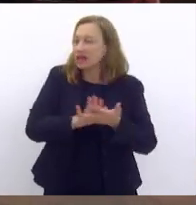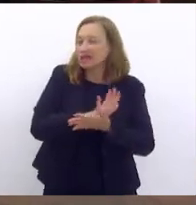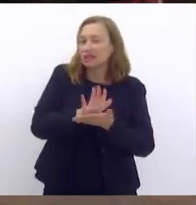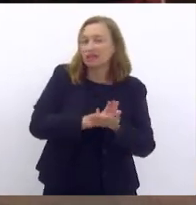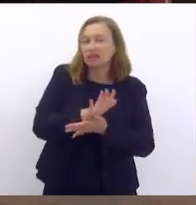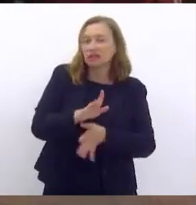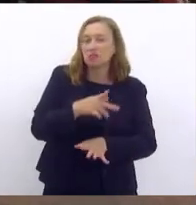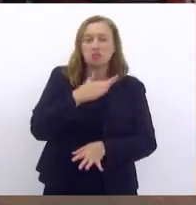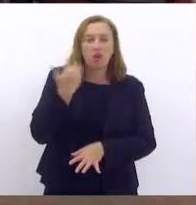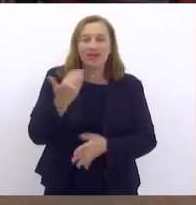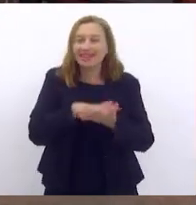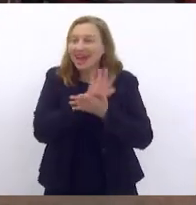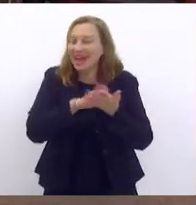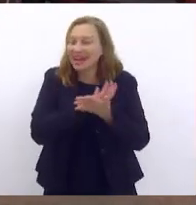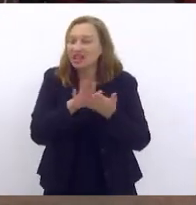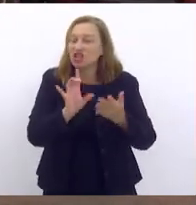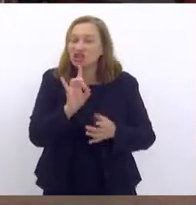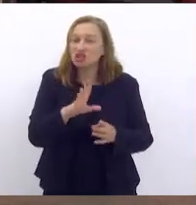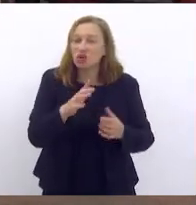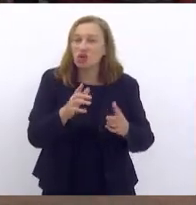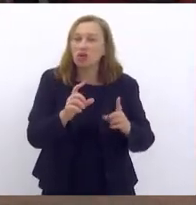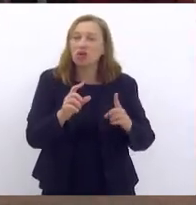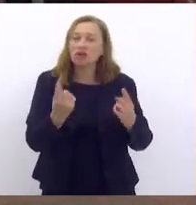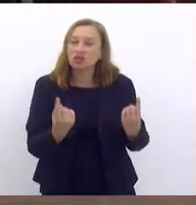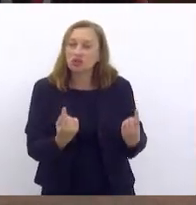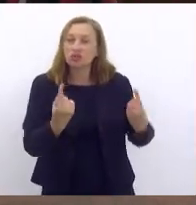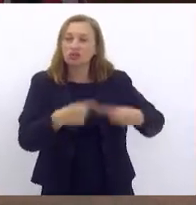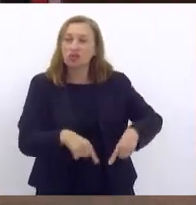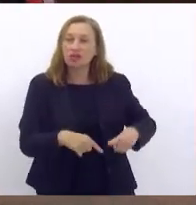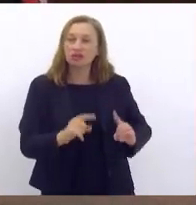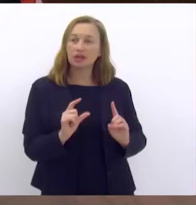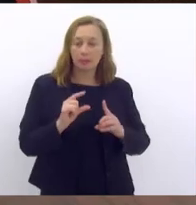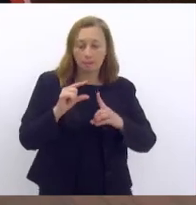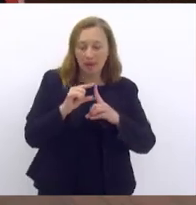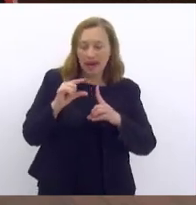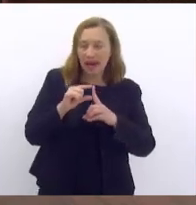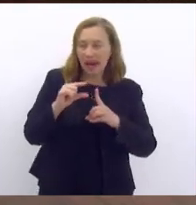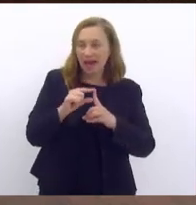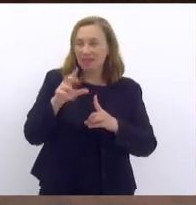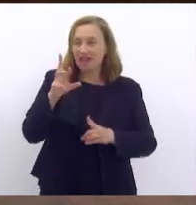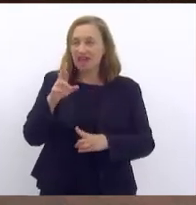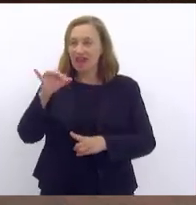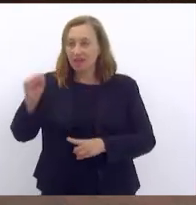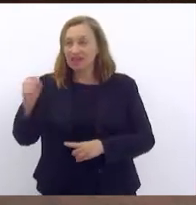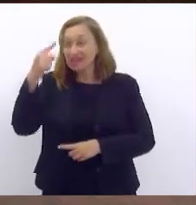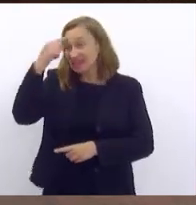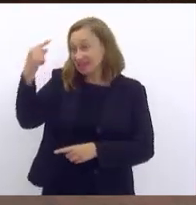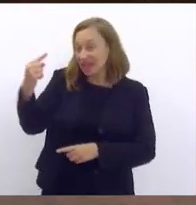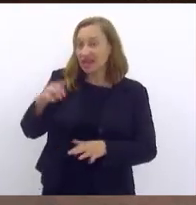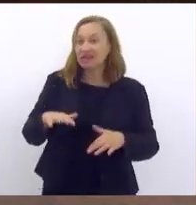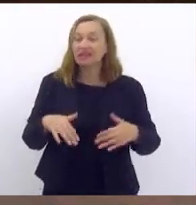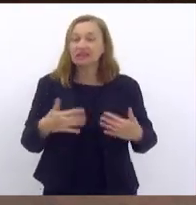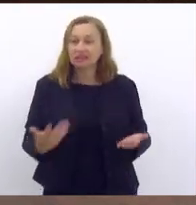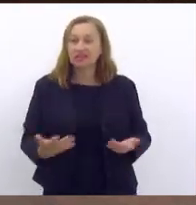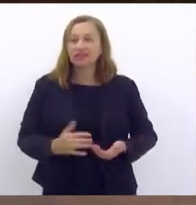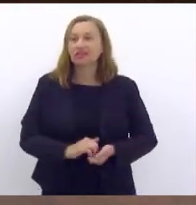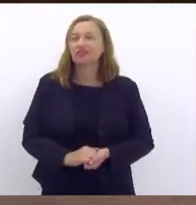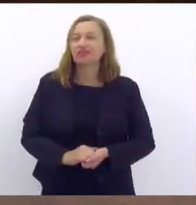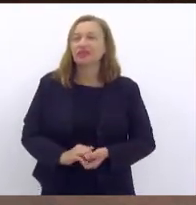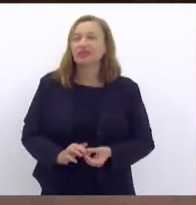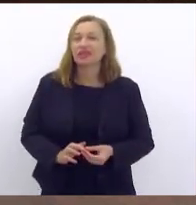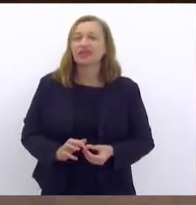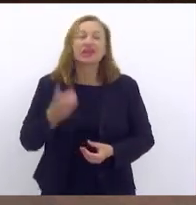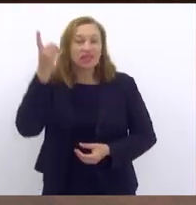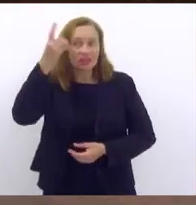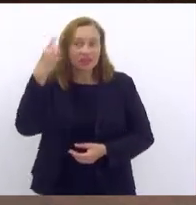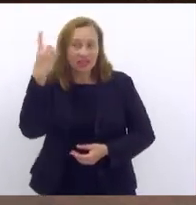morre, é uma batalha entre palavras, entre rimas, entre ideias. Que, inclusive,